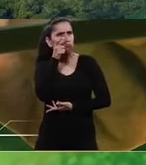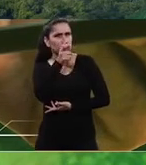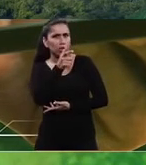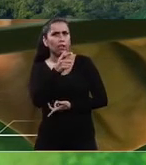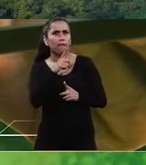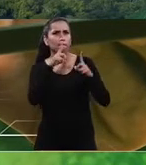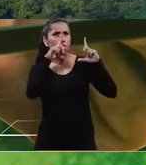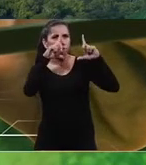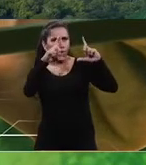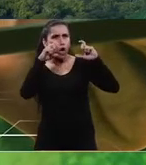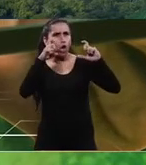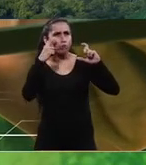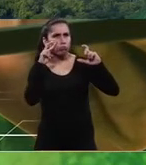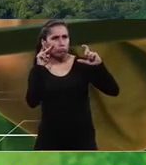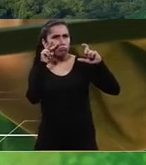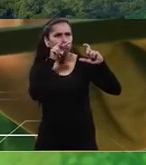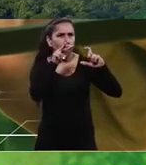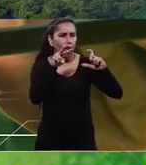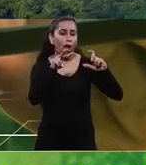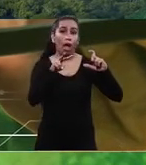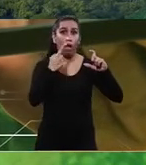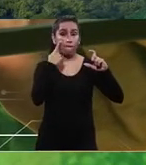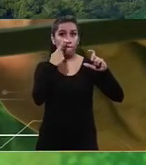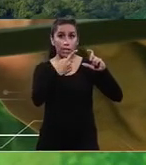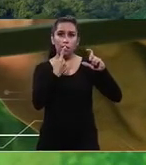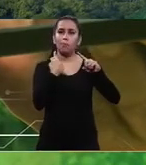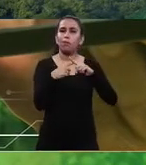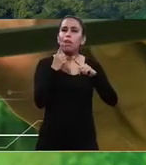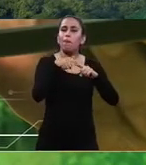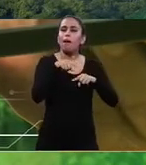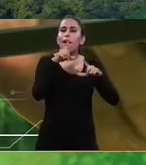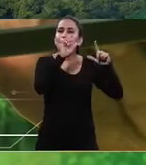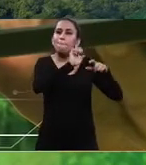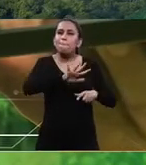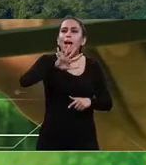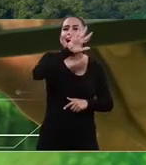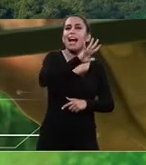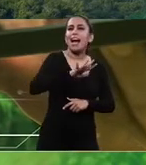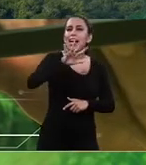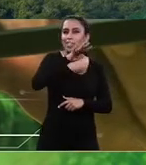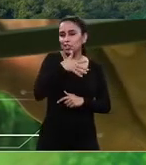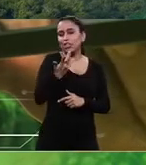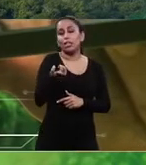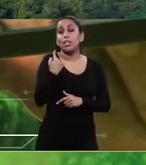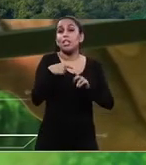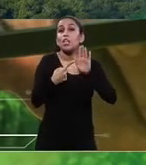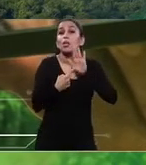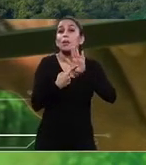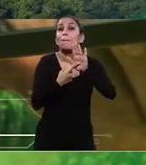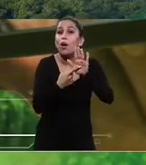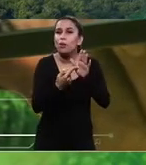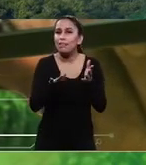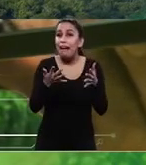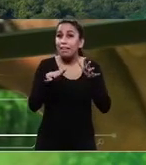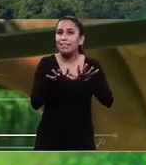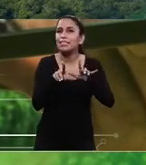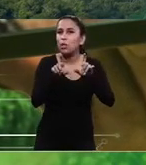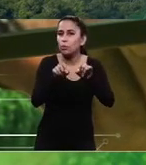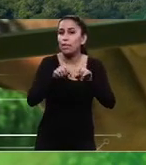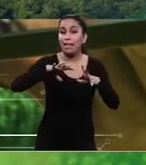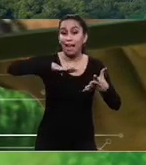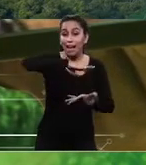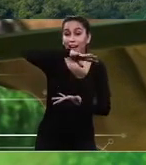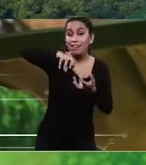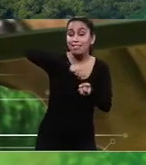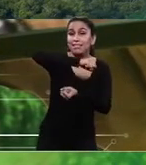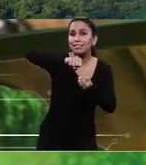foto, inclusive, que nós selecionamos do Banco de Imagens da CNA, que mostra essa integração entre sustentabilidade.